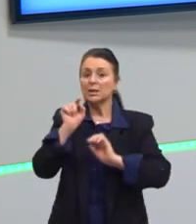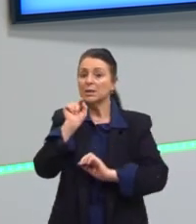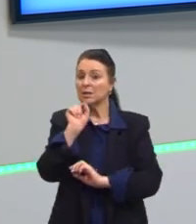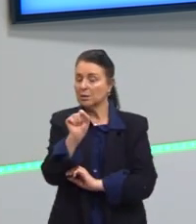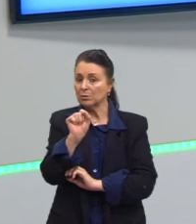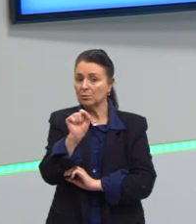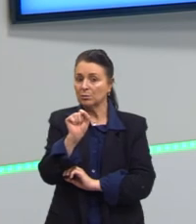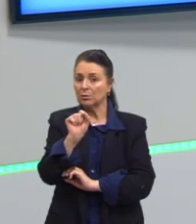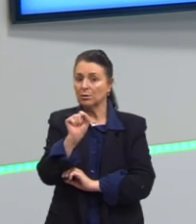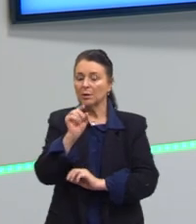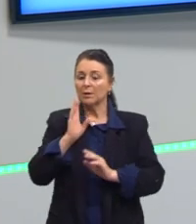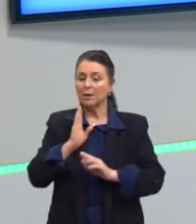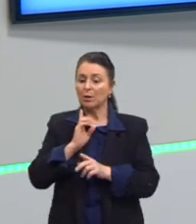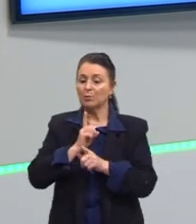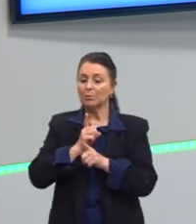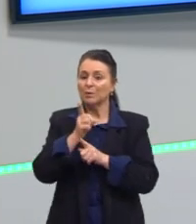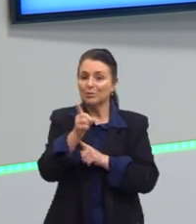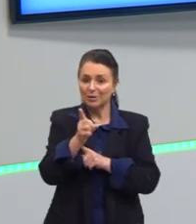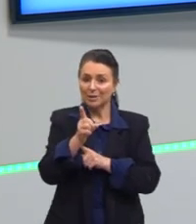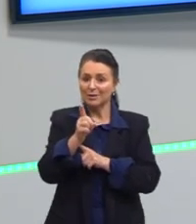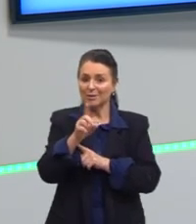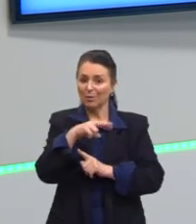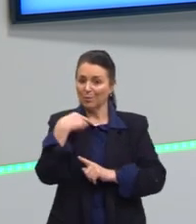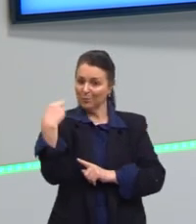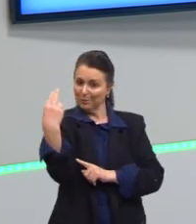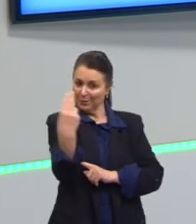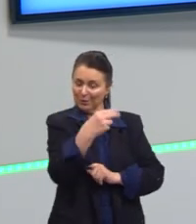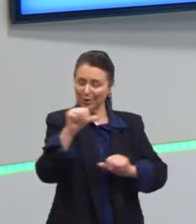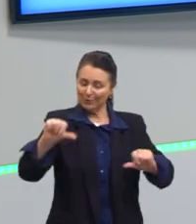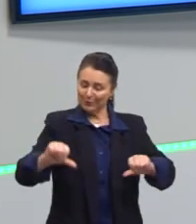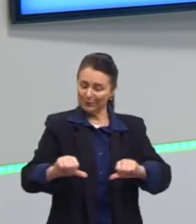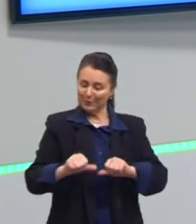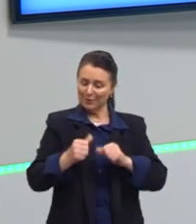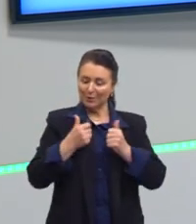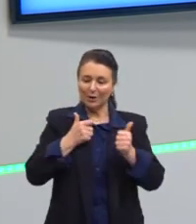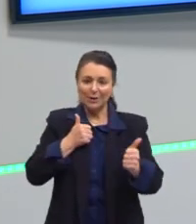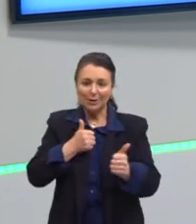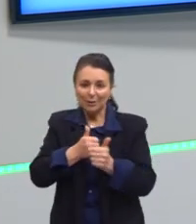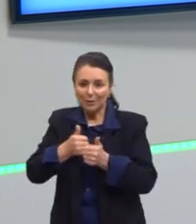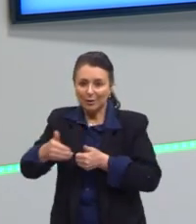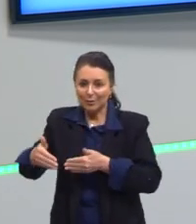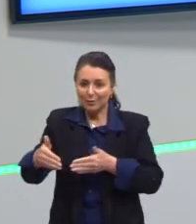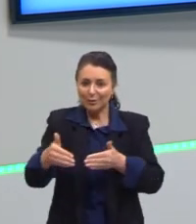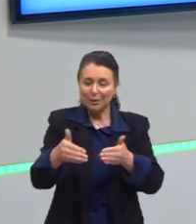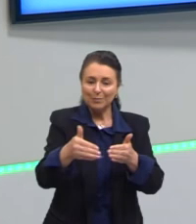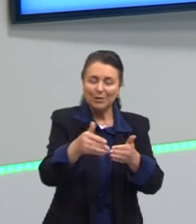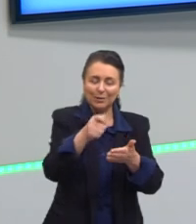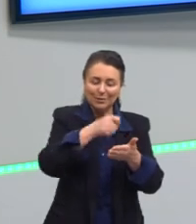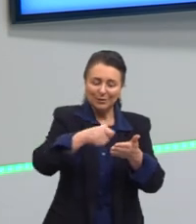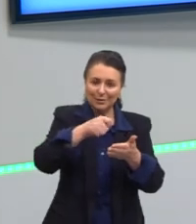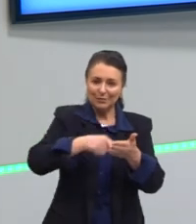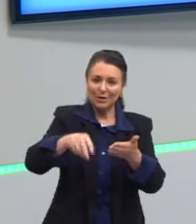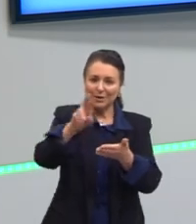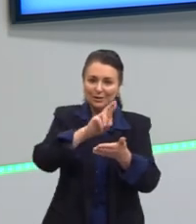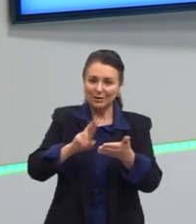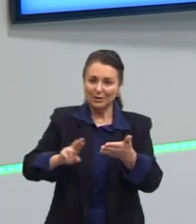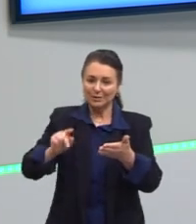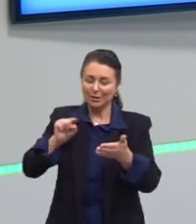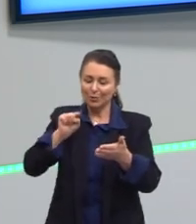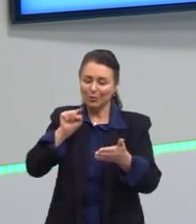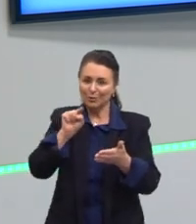sendo direcionados ao nosso favor para encontrar um caminho para escrever a redação nota 1000